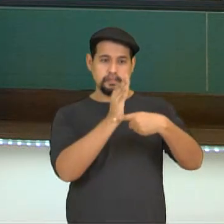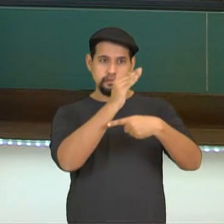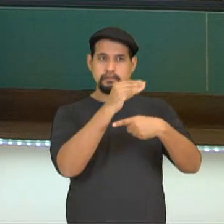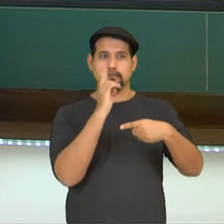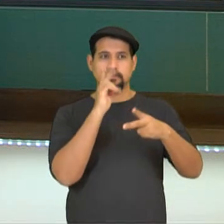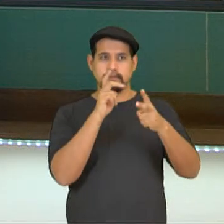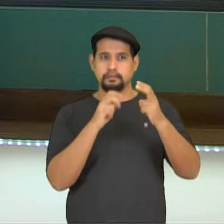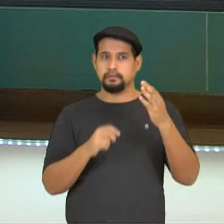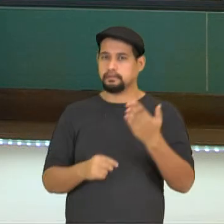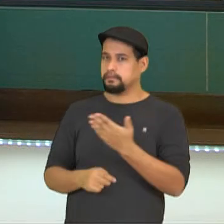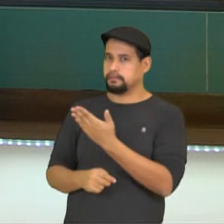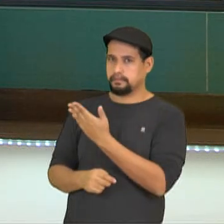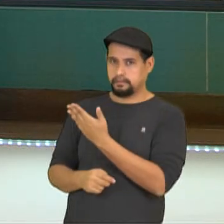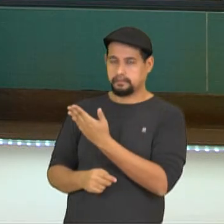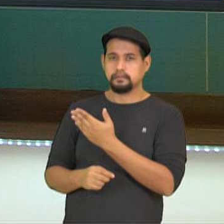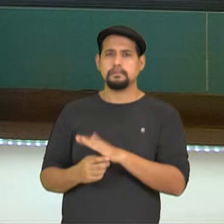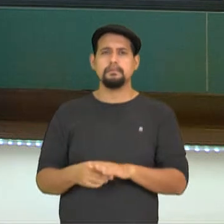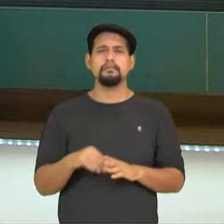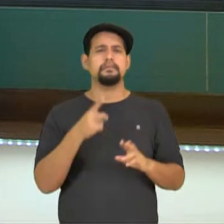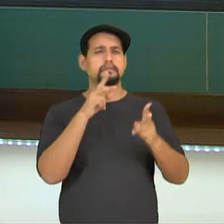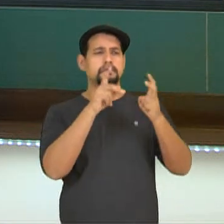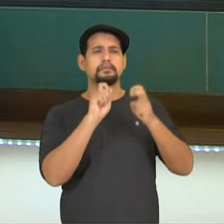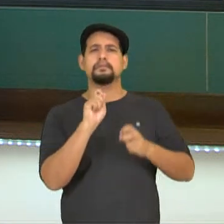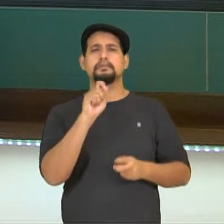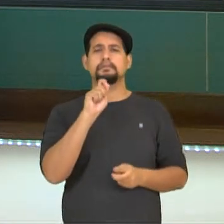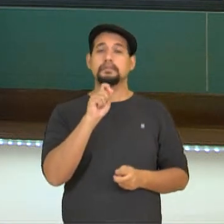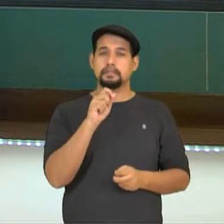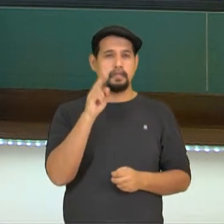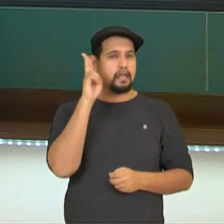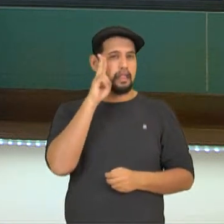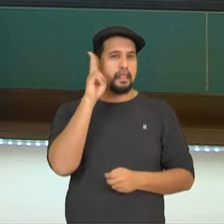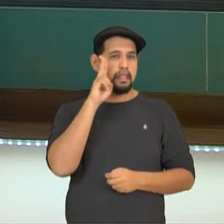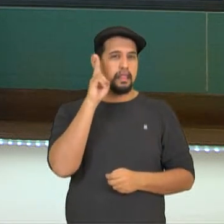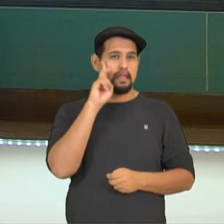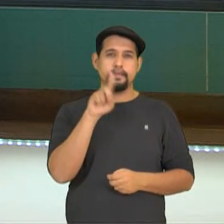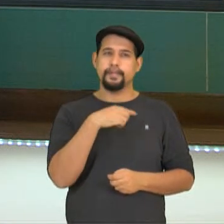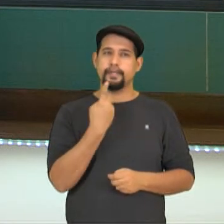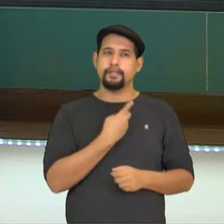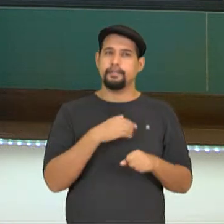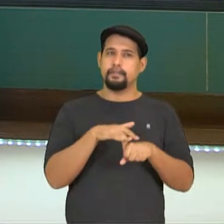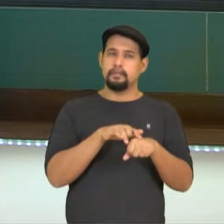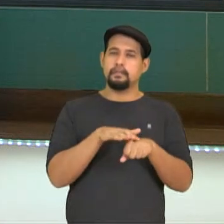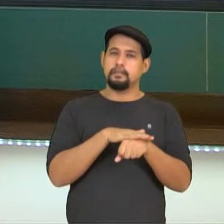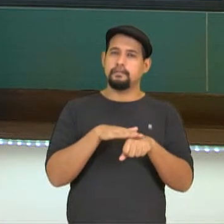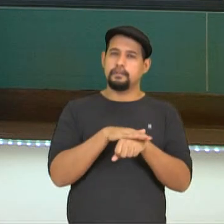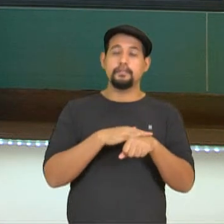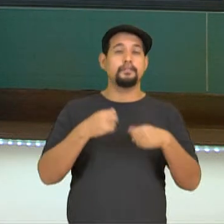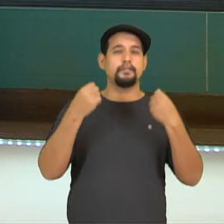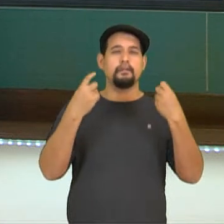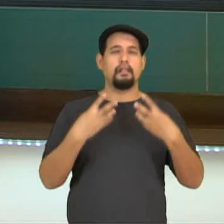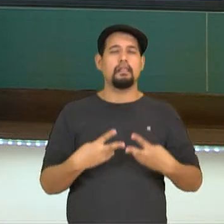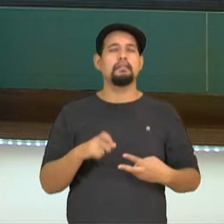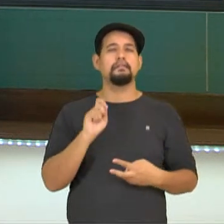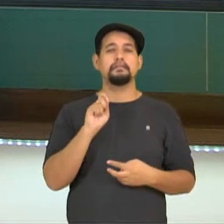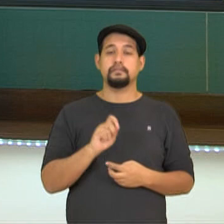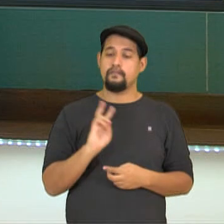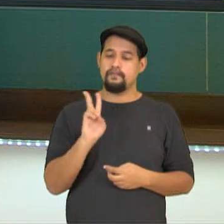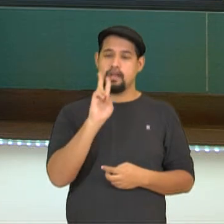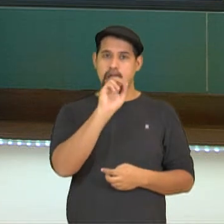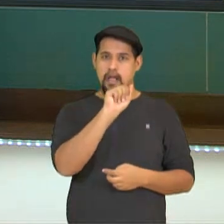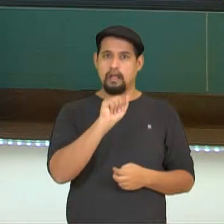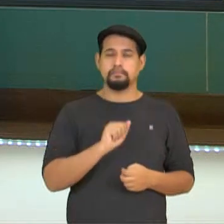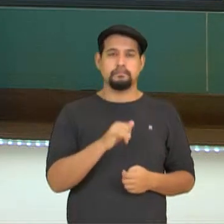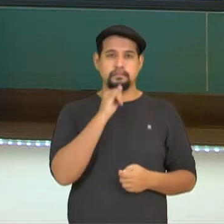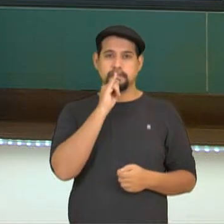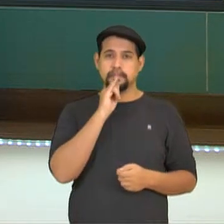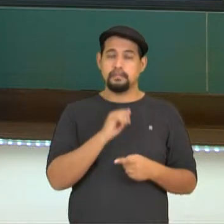está vendo aqui. E o que mais que você percebeu? Lembra que nós discutimos um pouquinho, né, em relação aos valores de A? A parábola vai